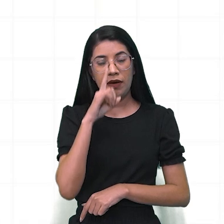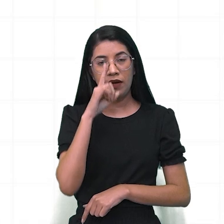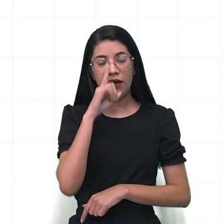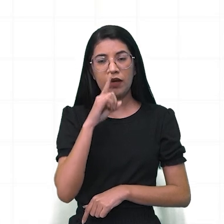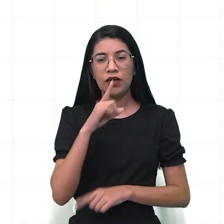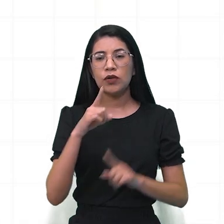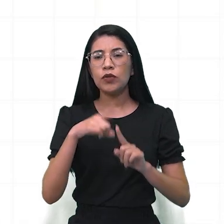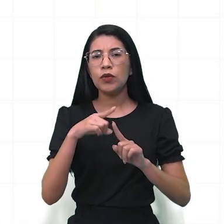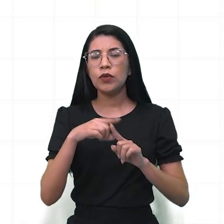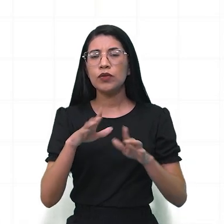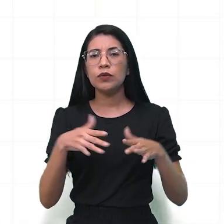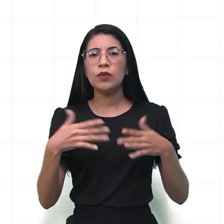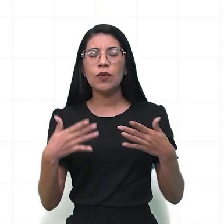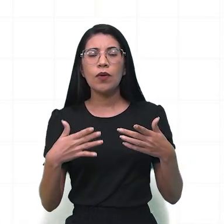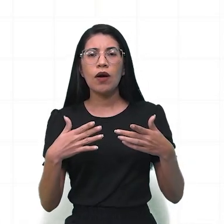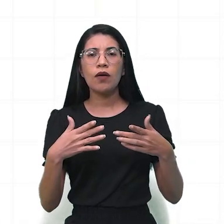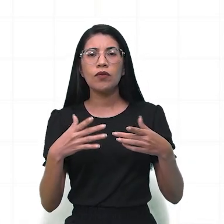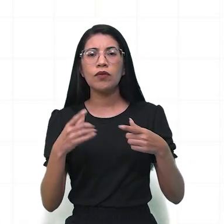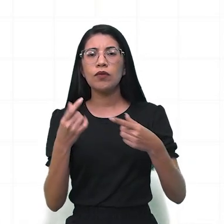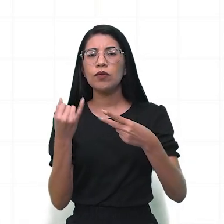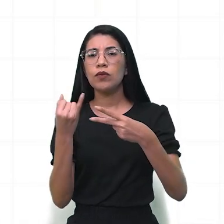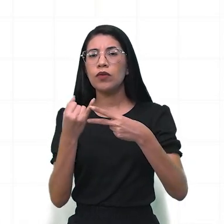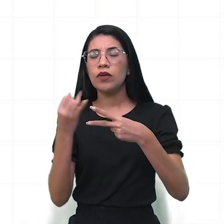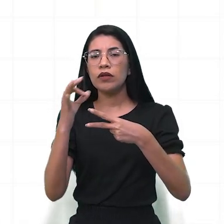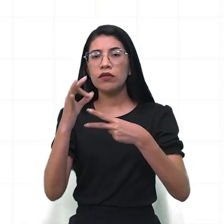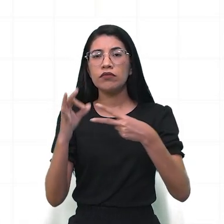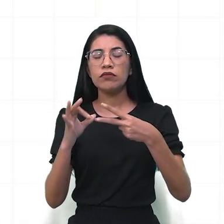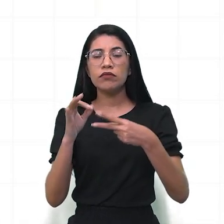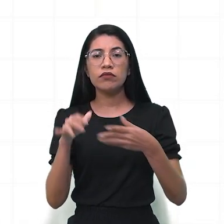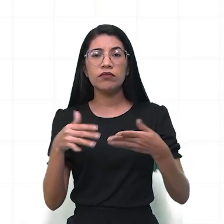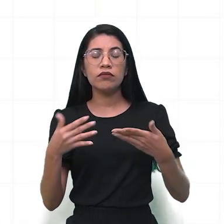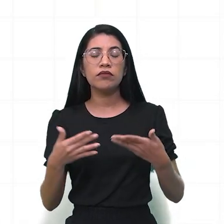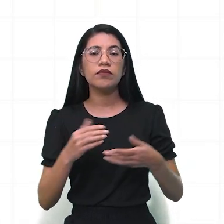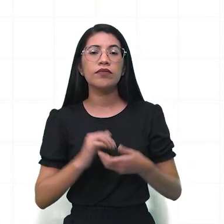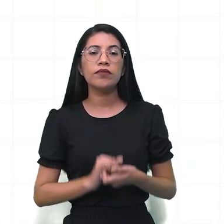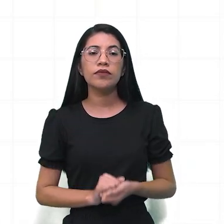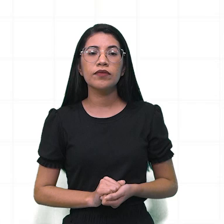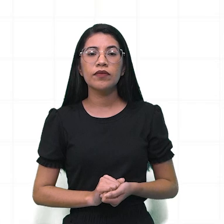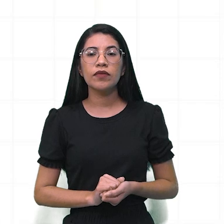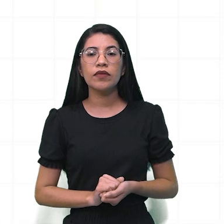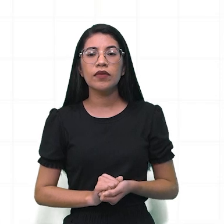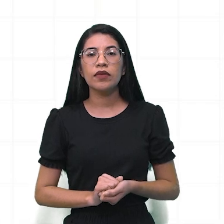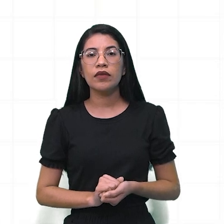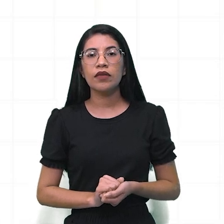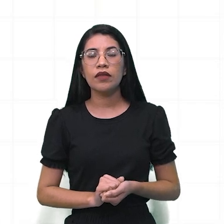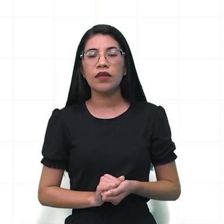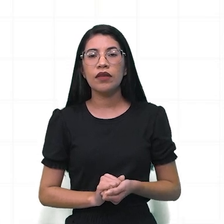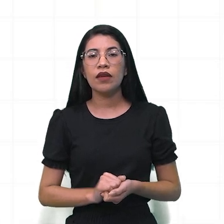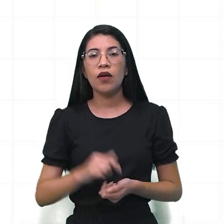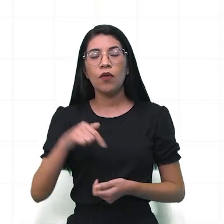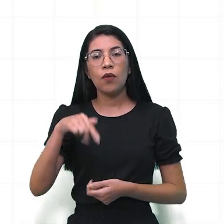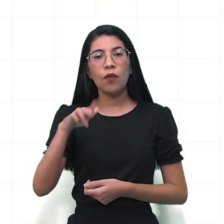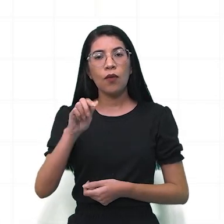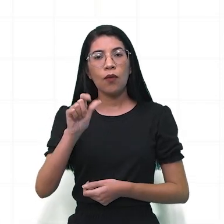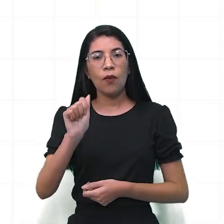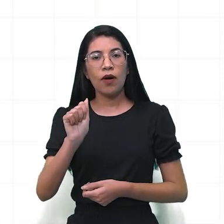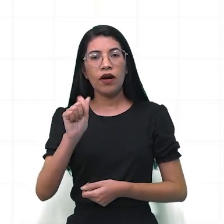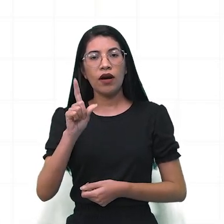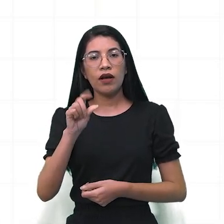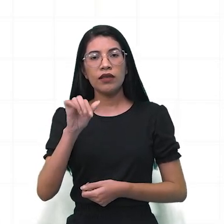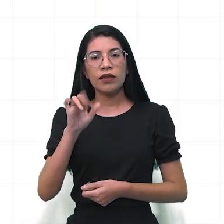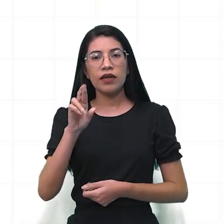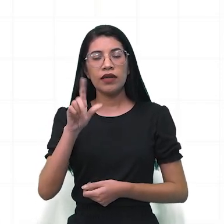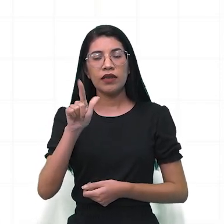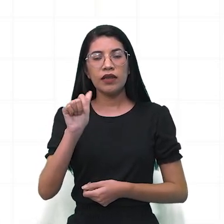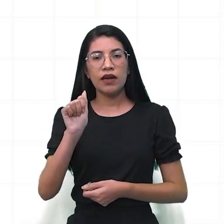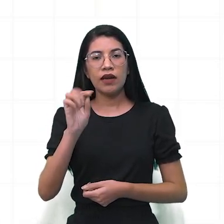Que tipo de polígono nós temos aí? Nós temos um quadrilátero, né? Um polígono